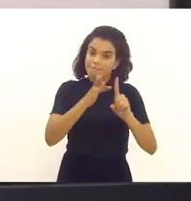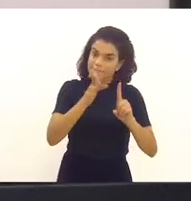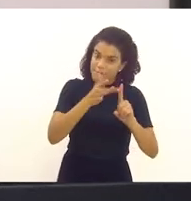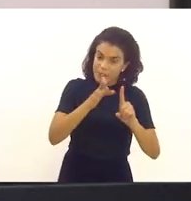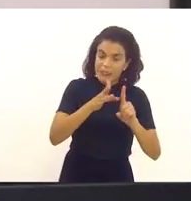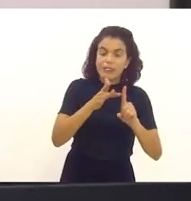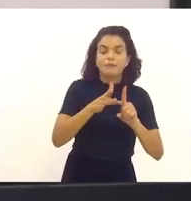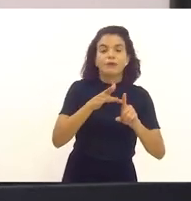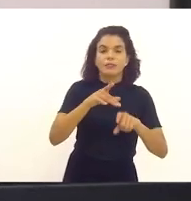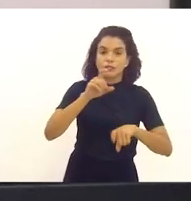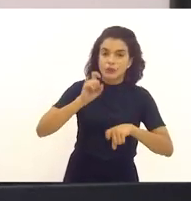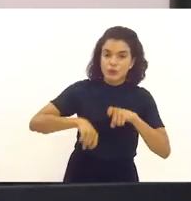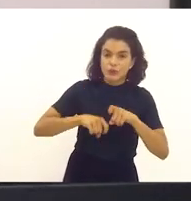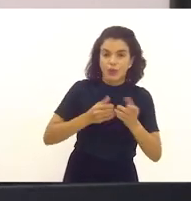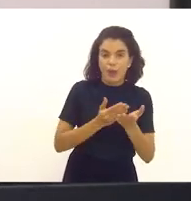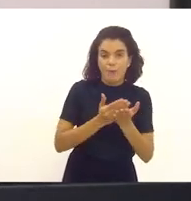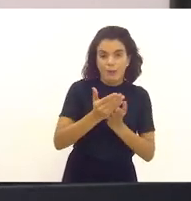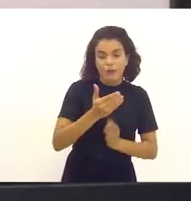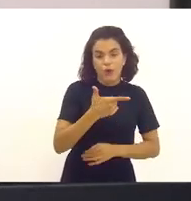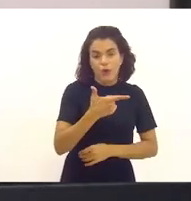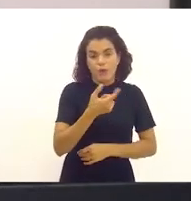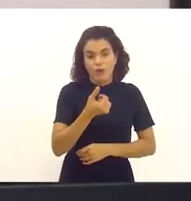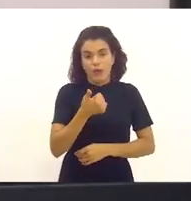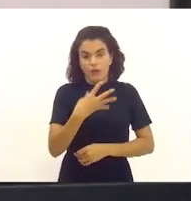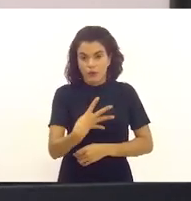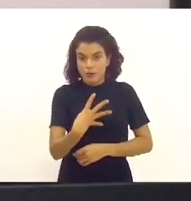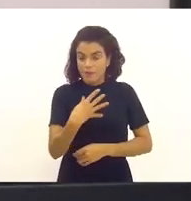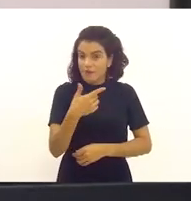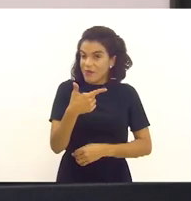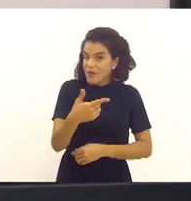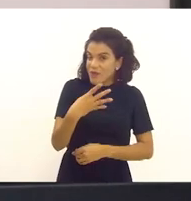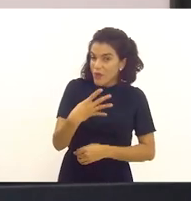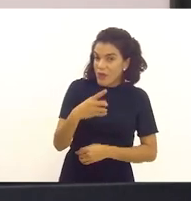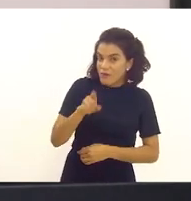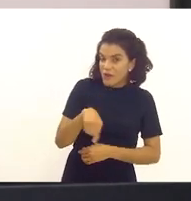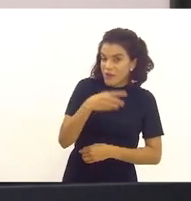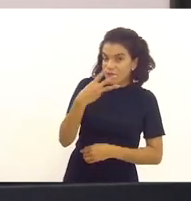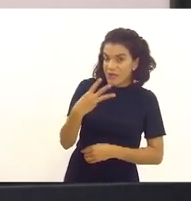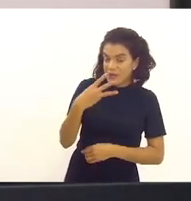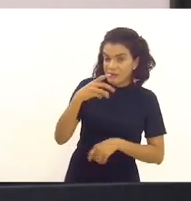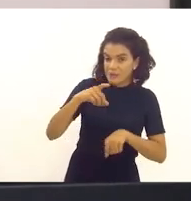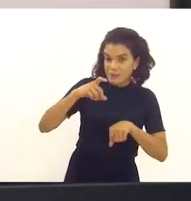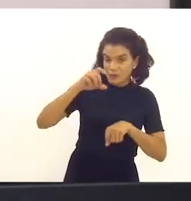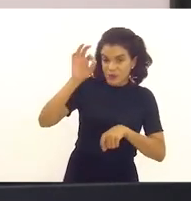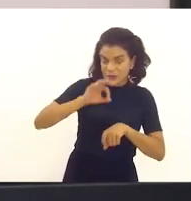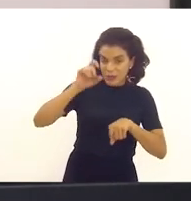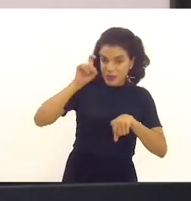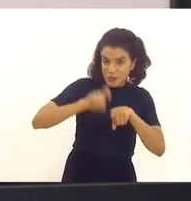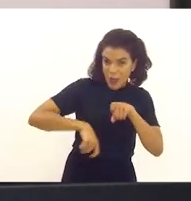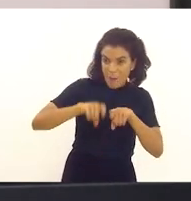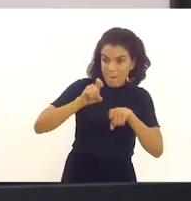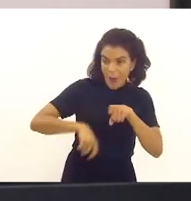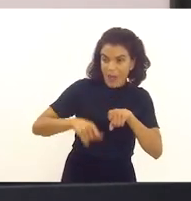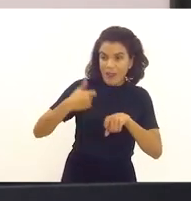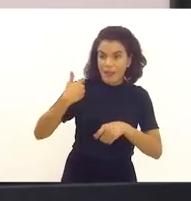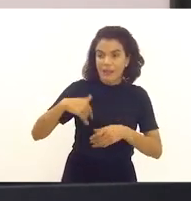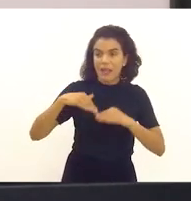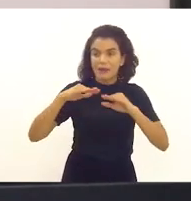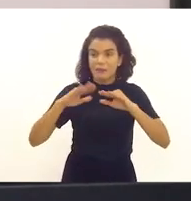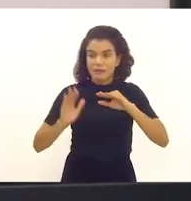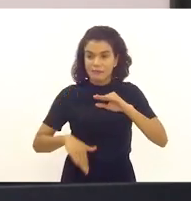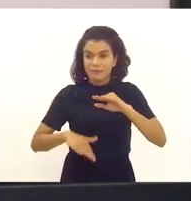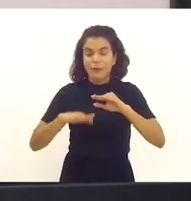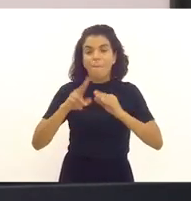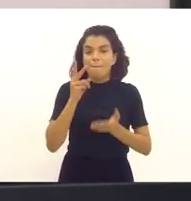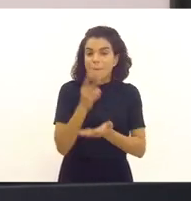desde 2014 um ponto destacar que é 24,3% de estupro e do estudo vulnerável foi denunciado